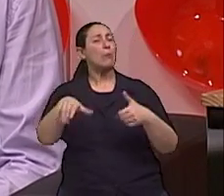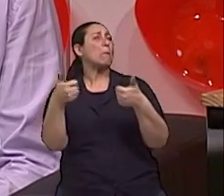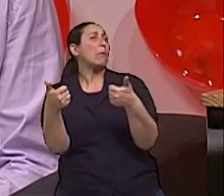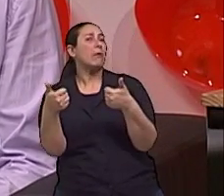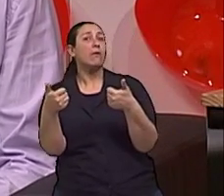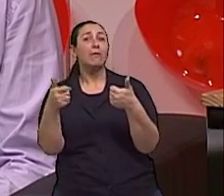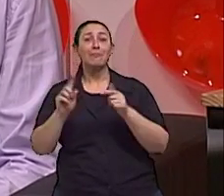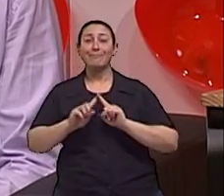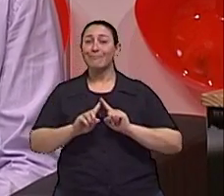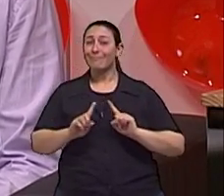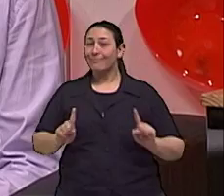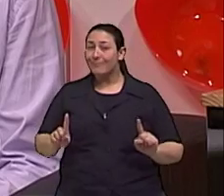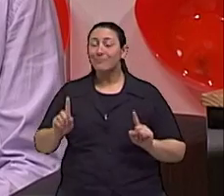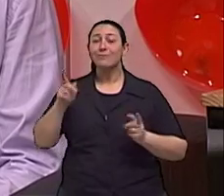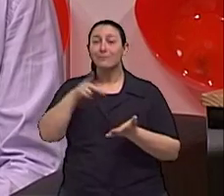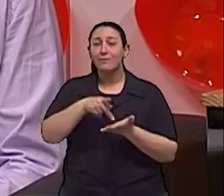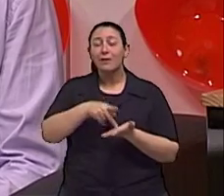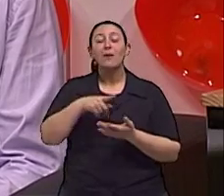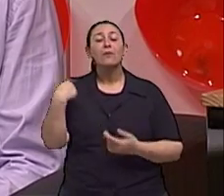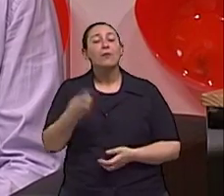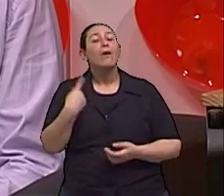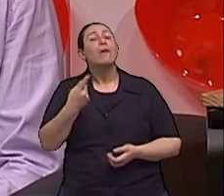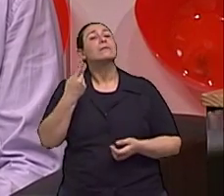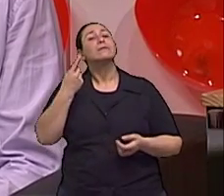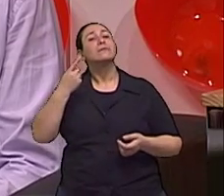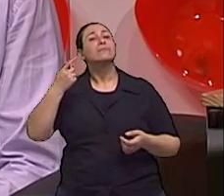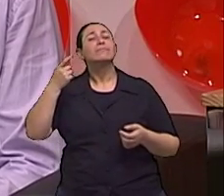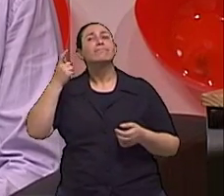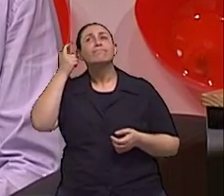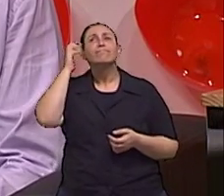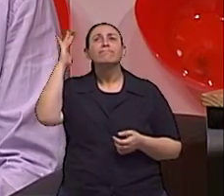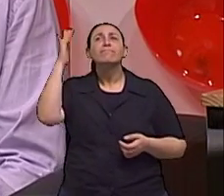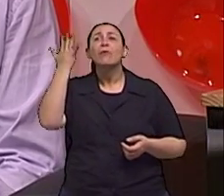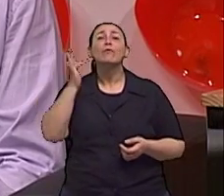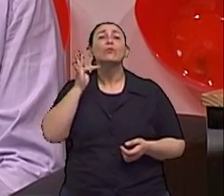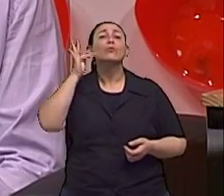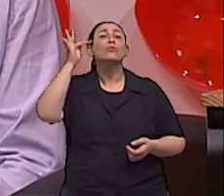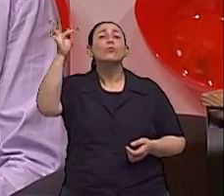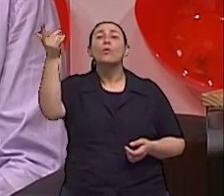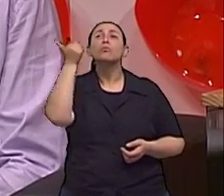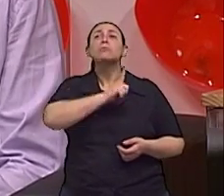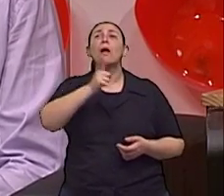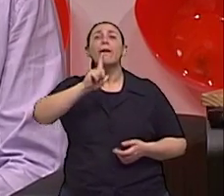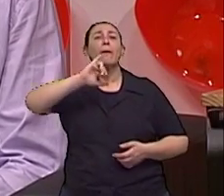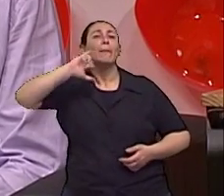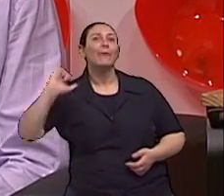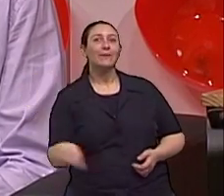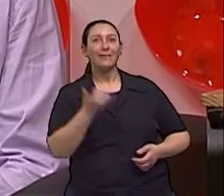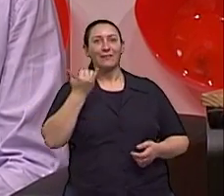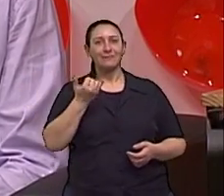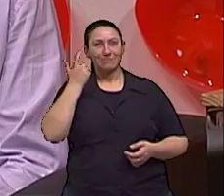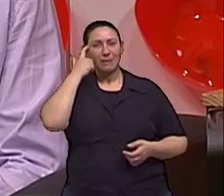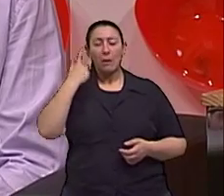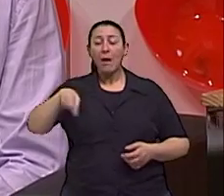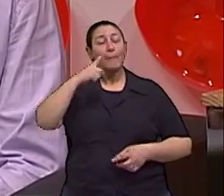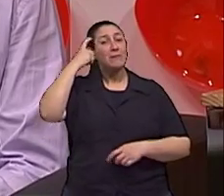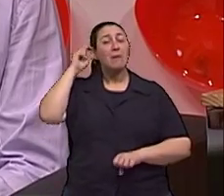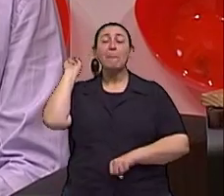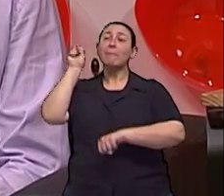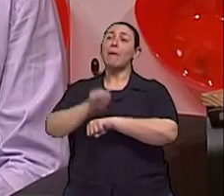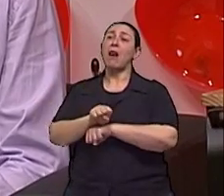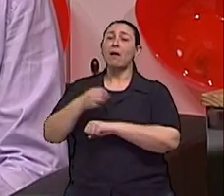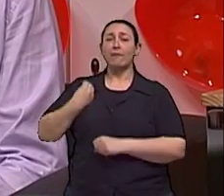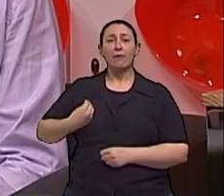de regra, nós ficamos acomodados e não conseguimos mais essa oportunidade de desenvolvimento. Nós não podemos parar na vida. Quando nós